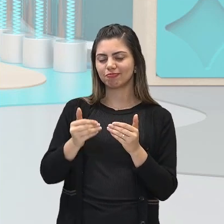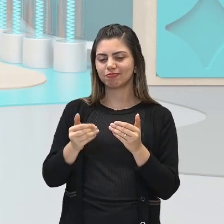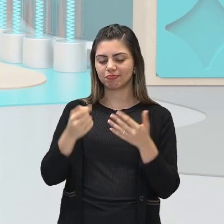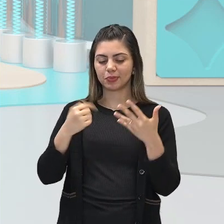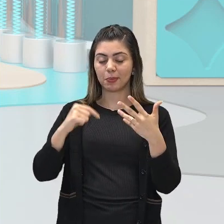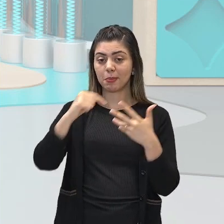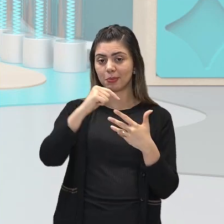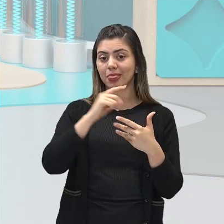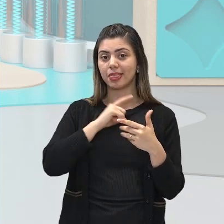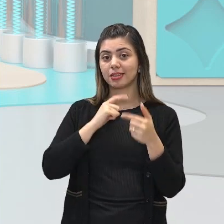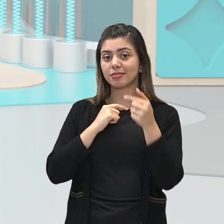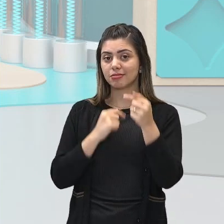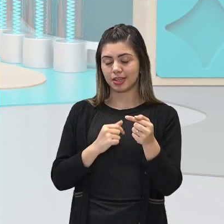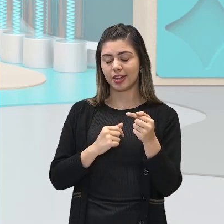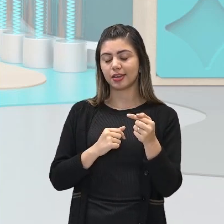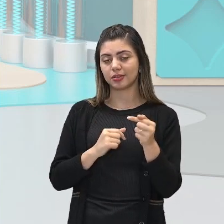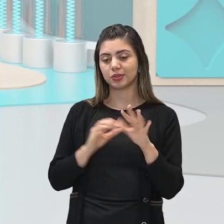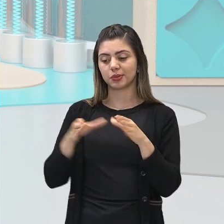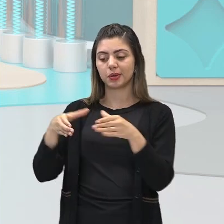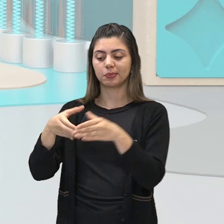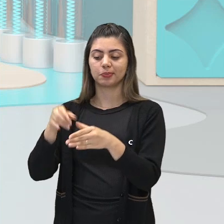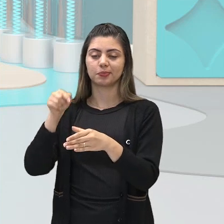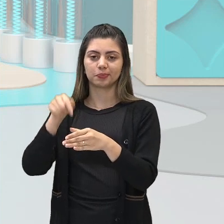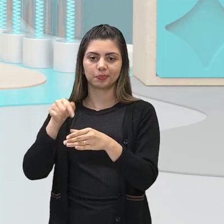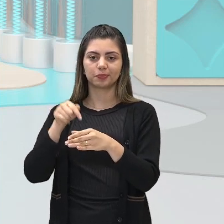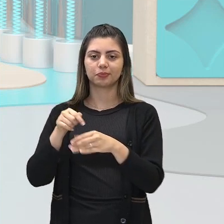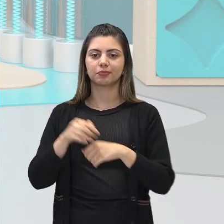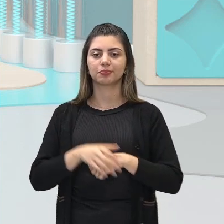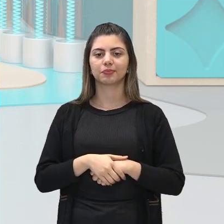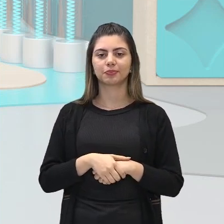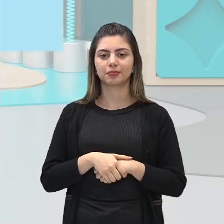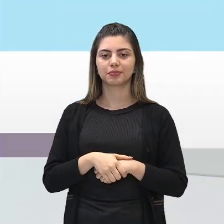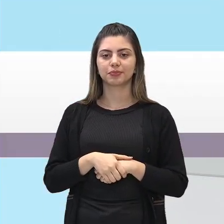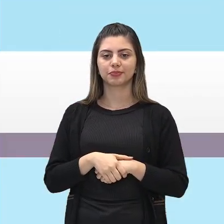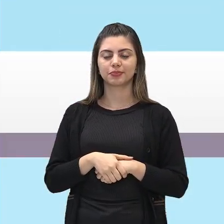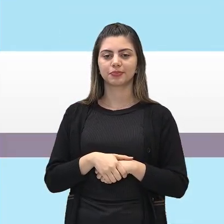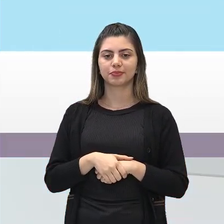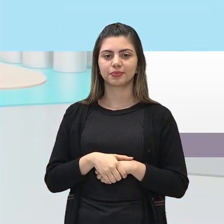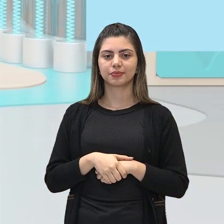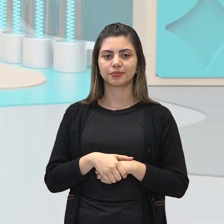as 7 figuras de pensamento que nós vamos trabalhar.